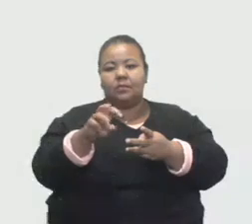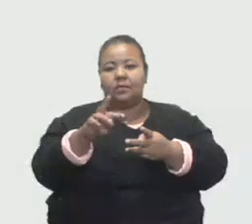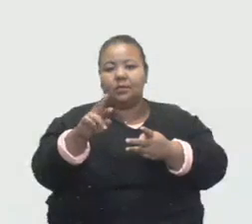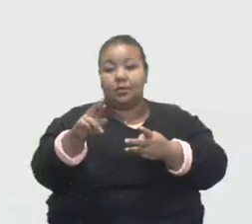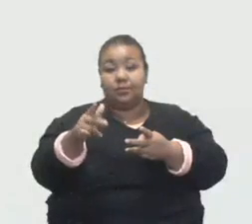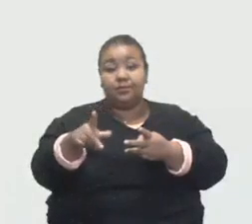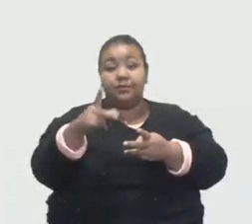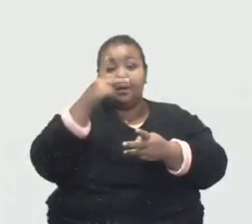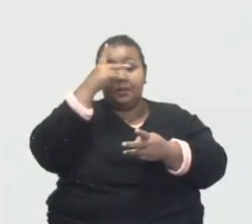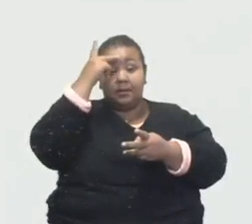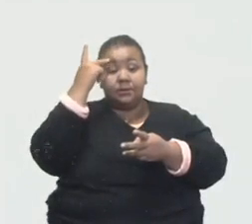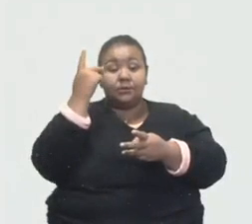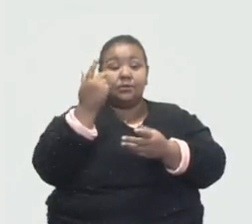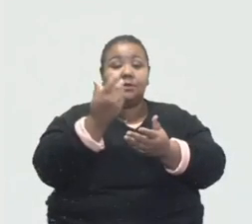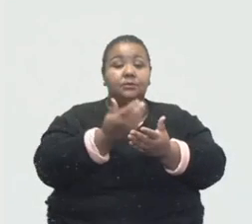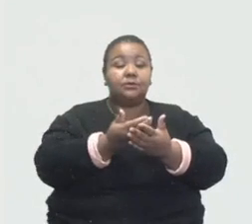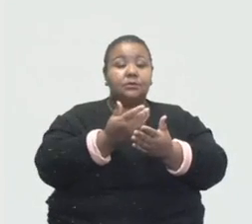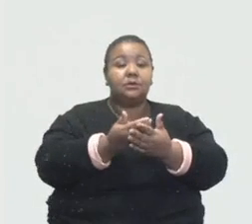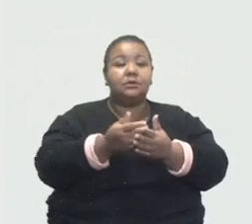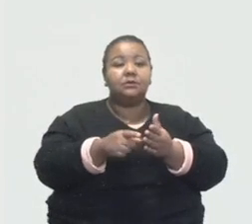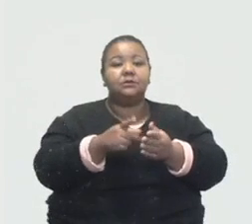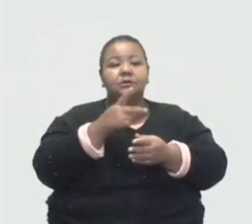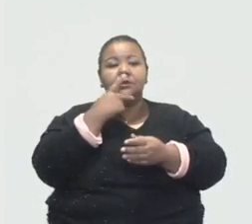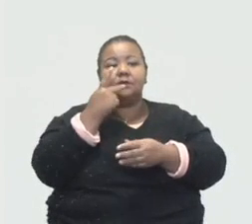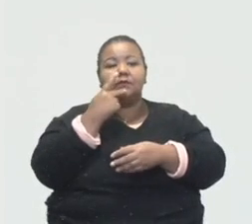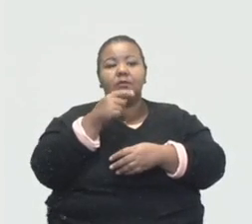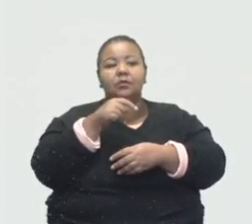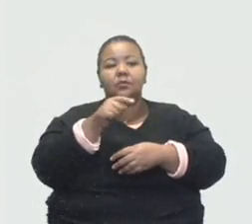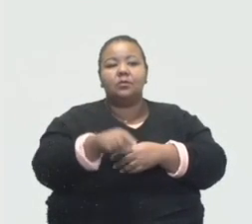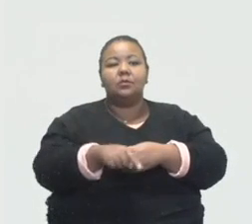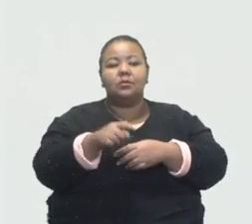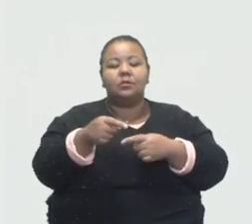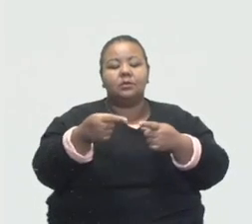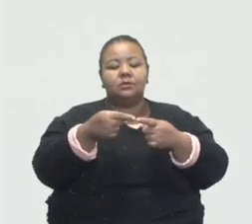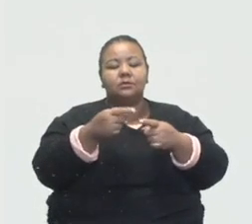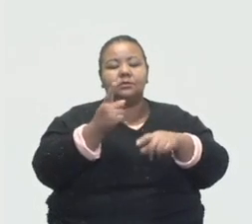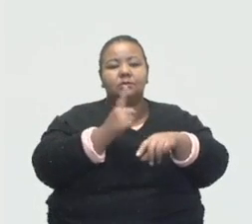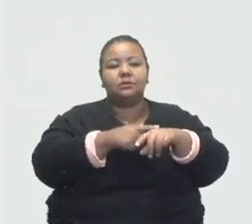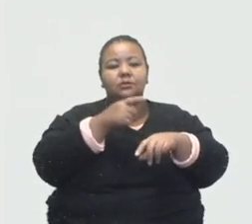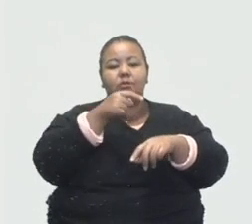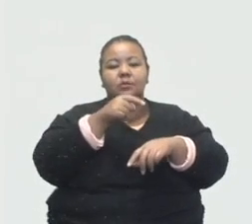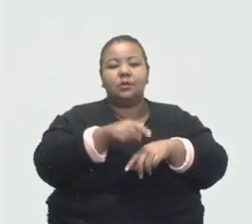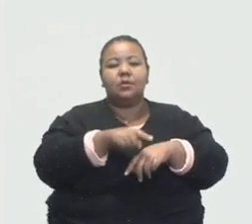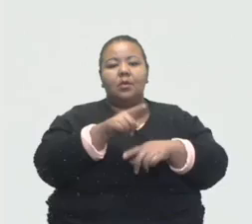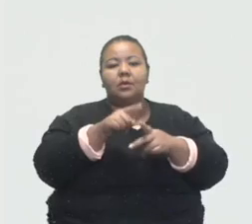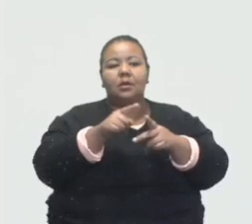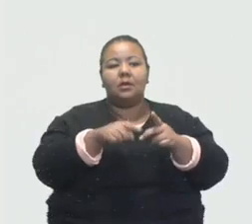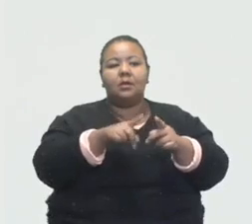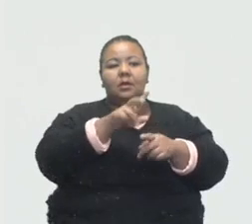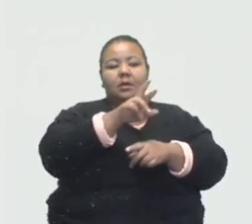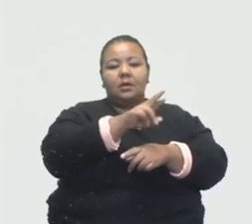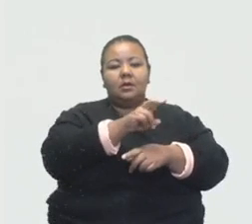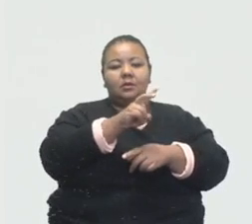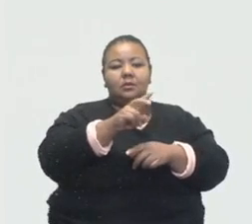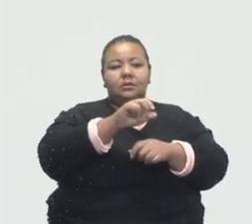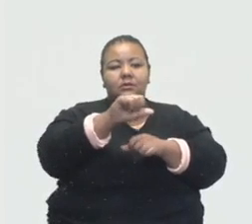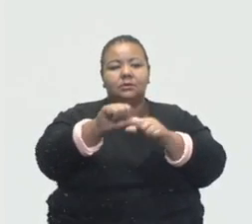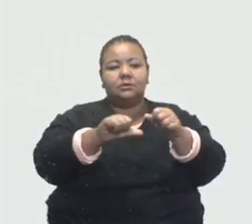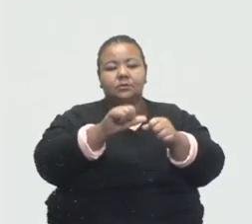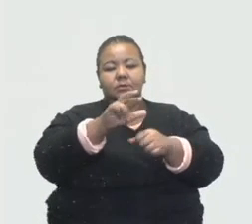respeito do exercício. Determine os autovalores associados à transformação de R2 em R2, tal